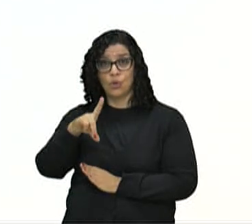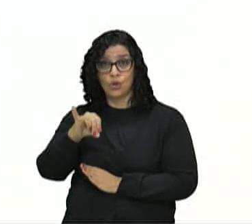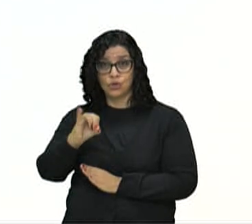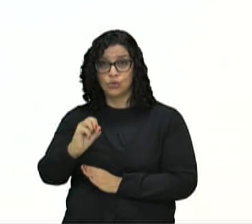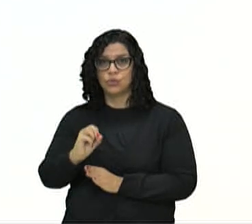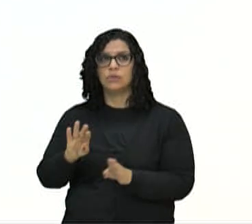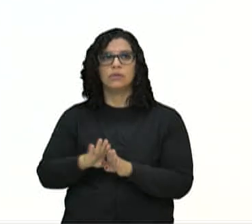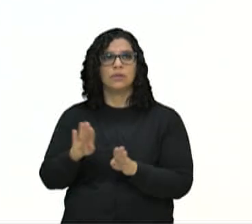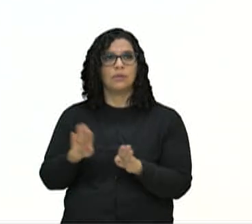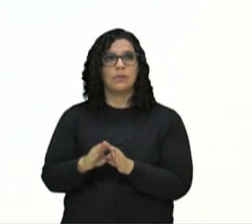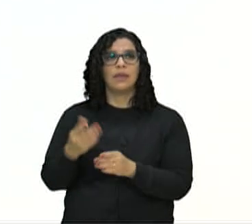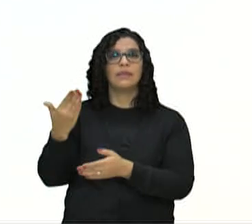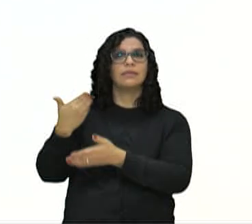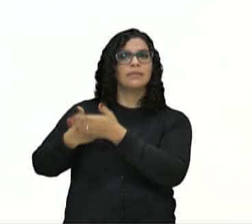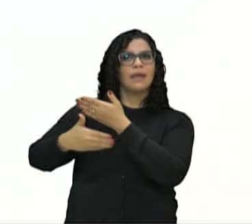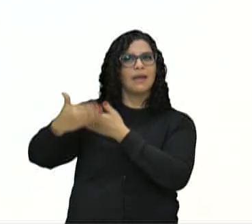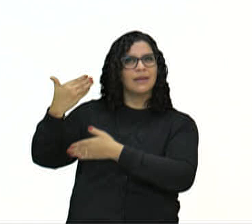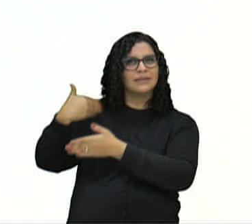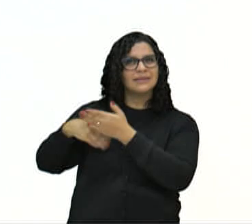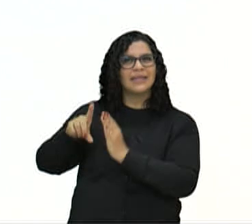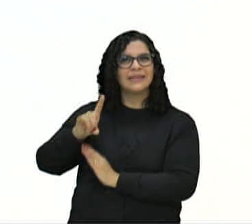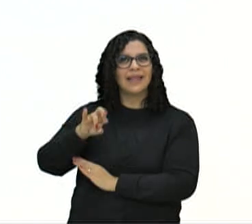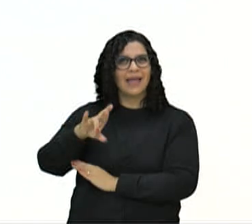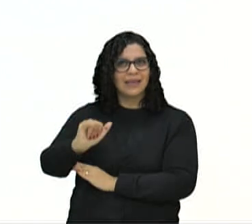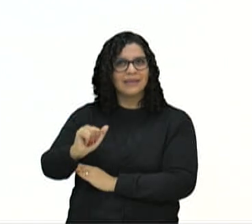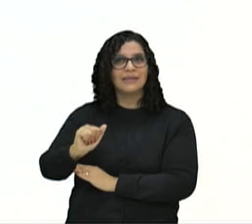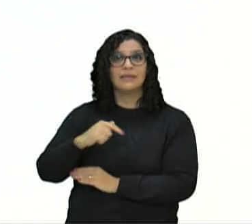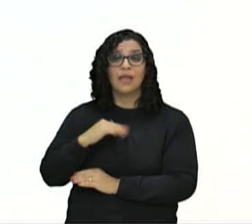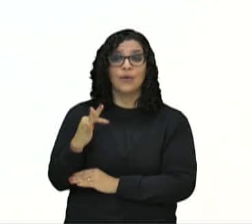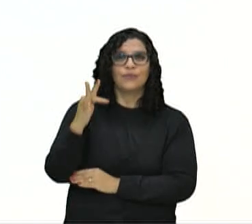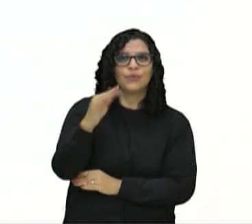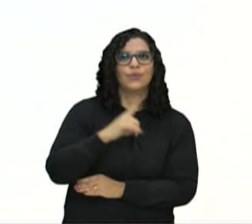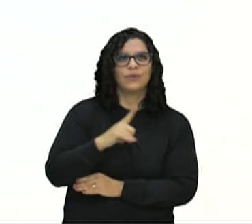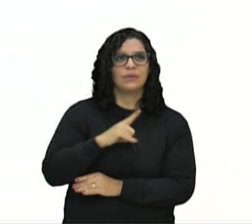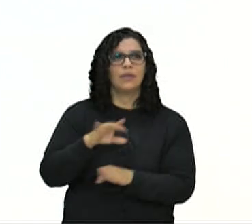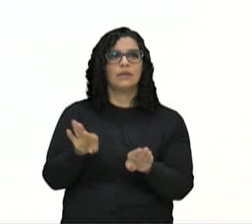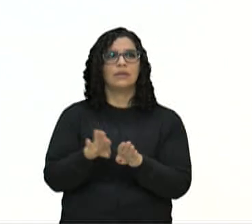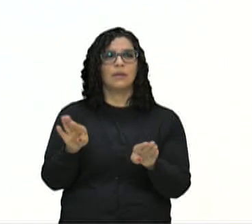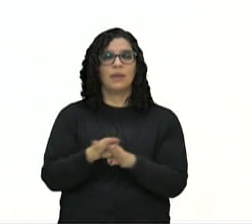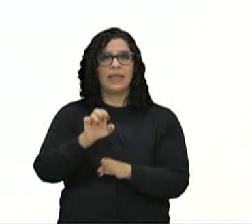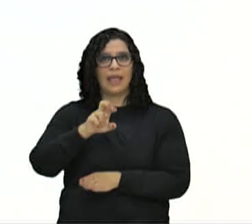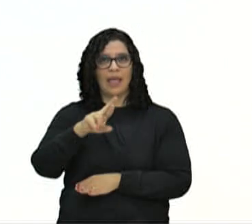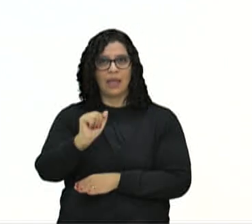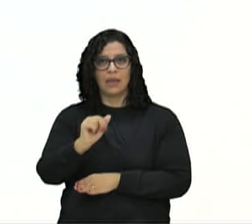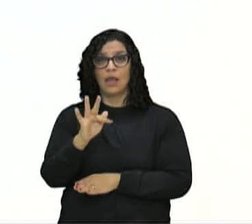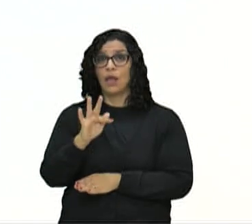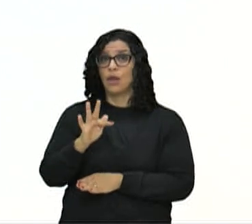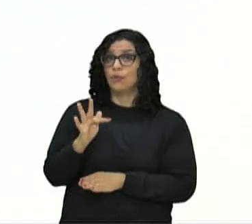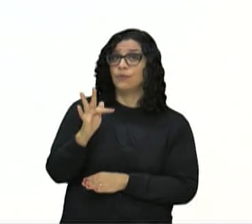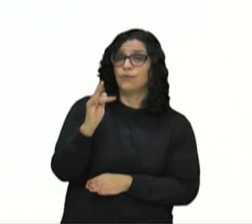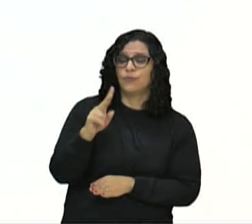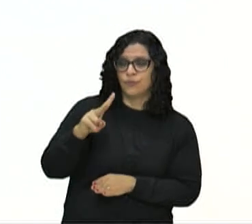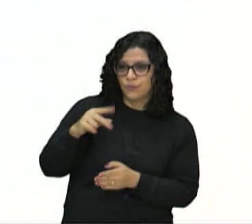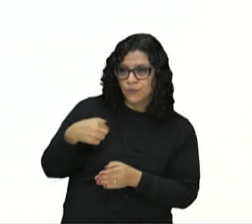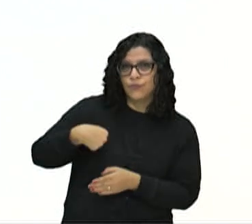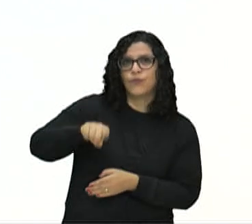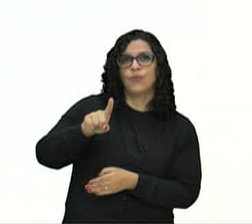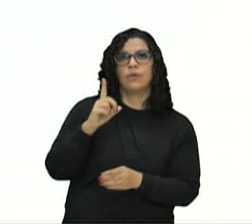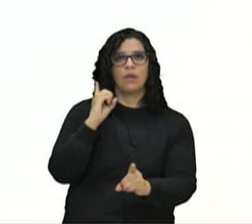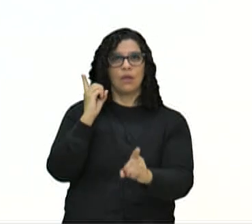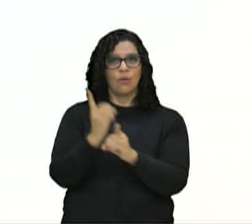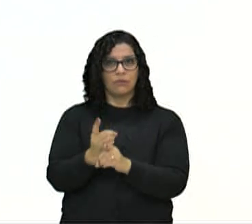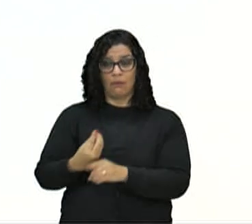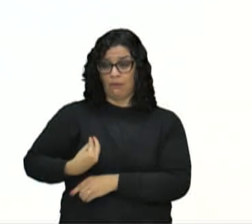pretérito, daria. Todos os demais, era, fui, encontrei, estava, estão